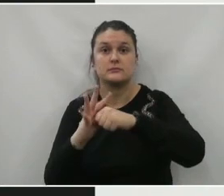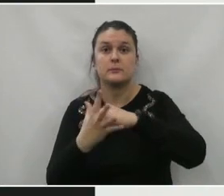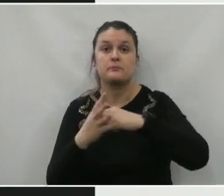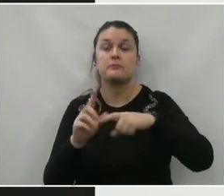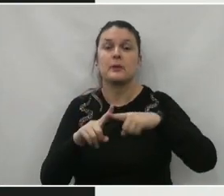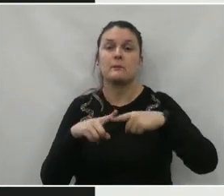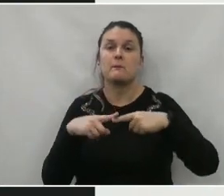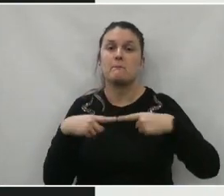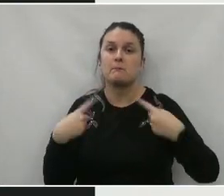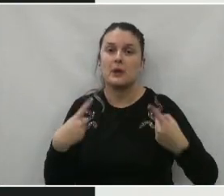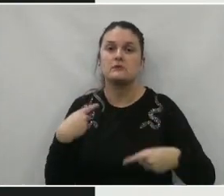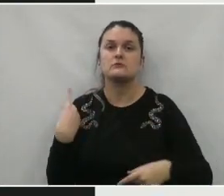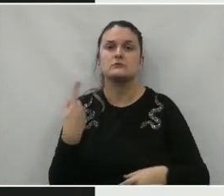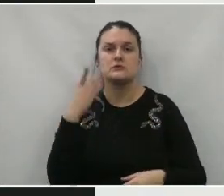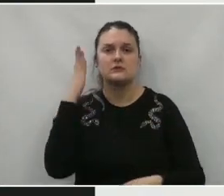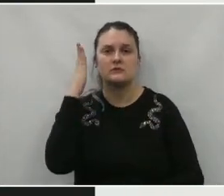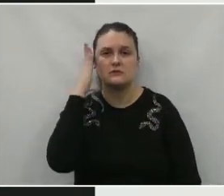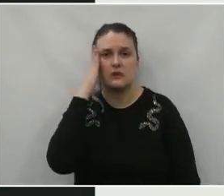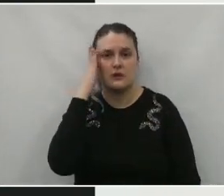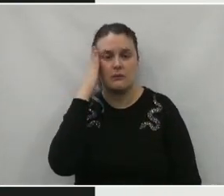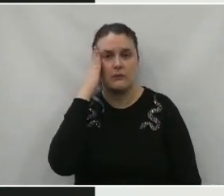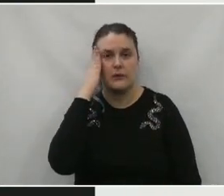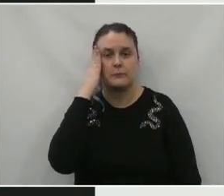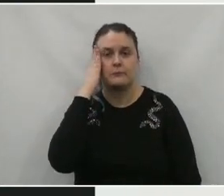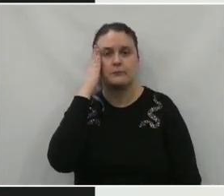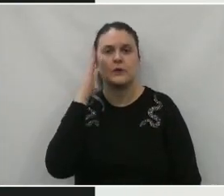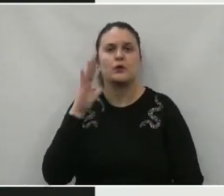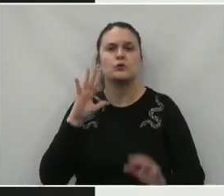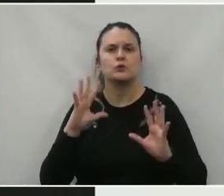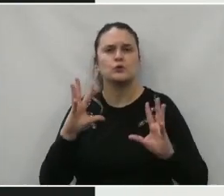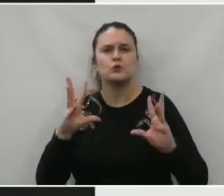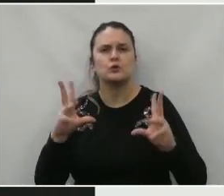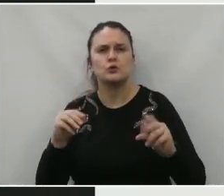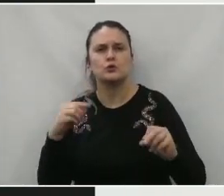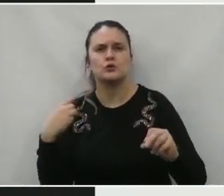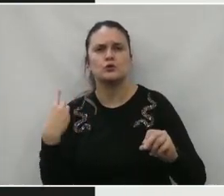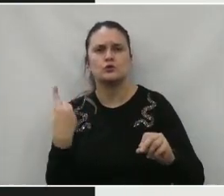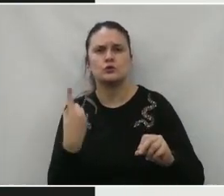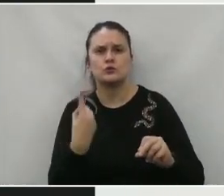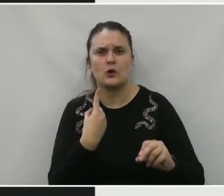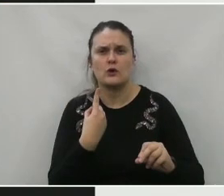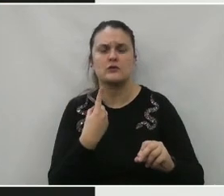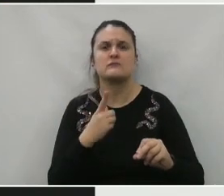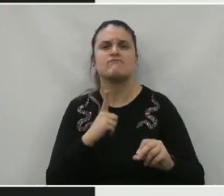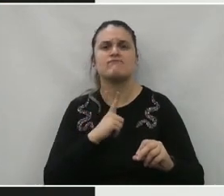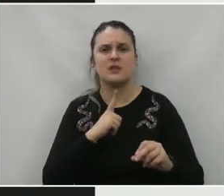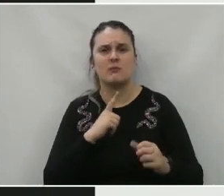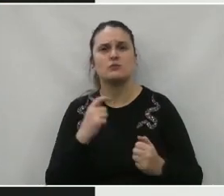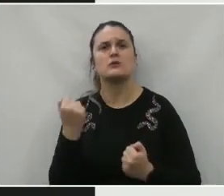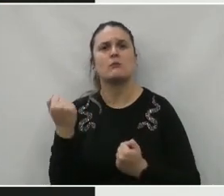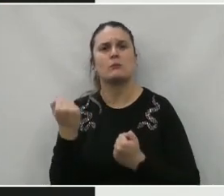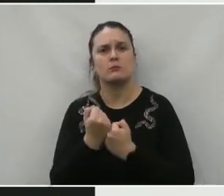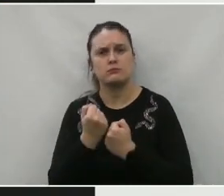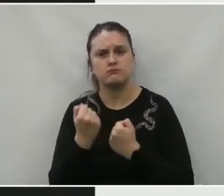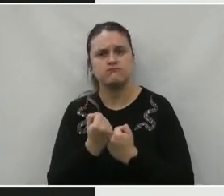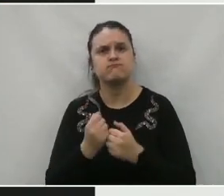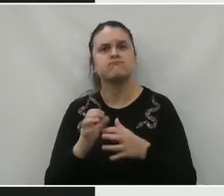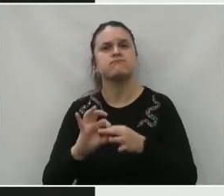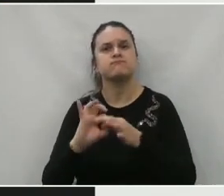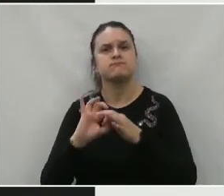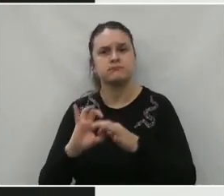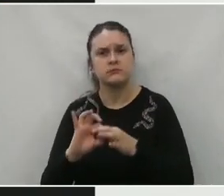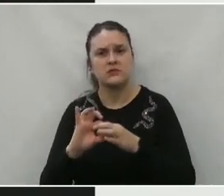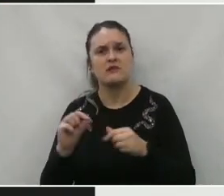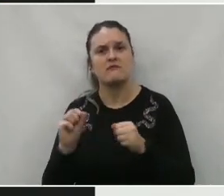mas sabemos que todos nós estamos enganjados aí a fazer